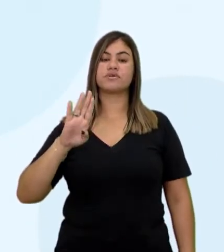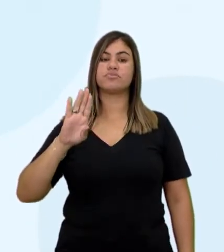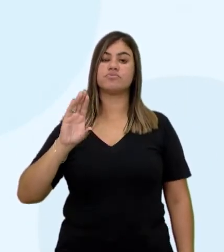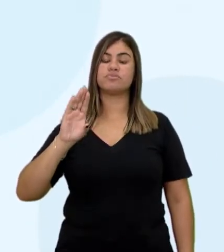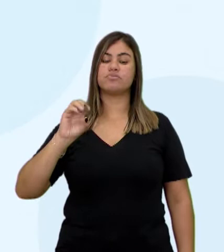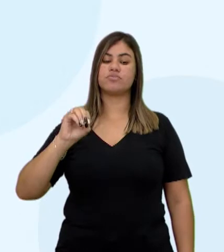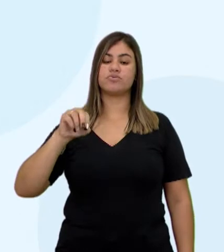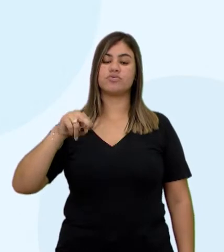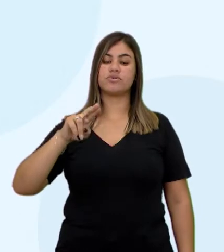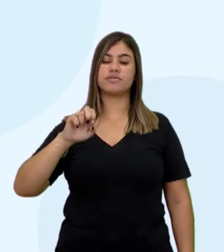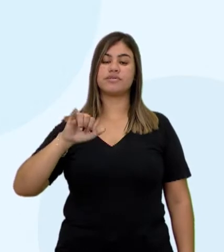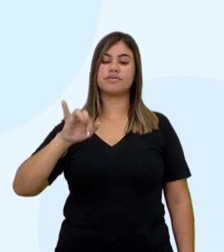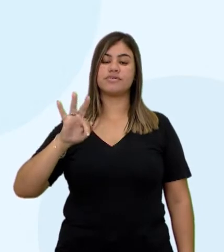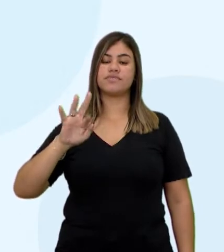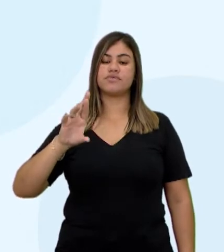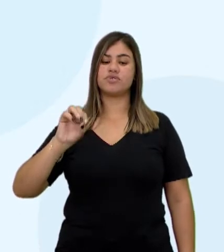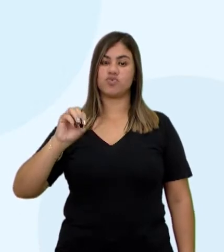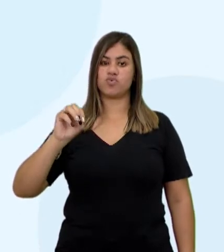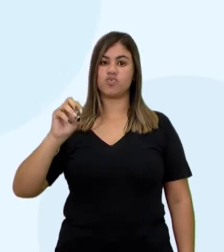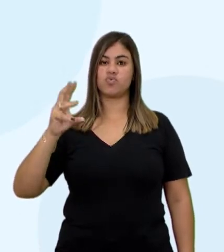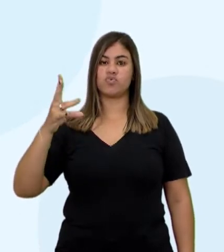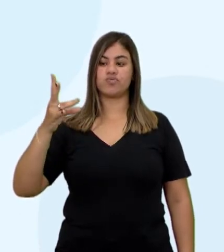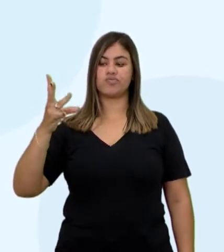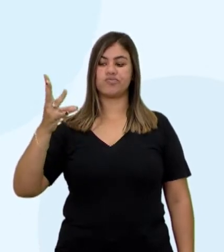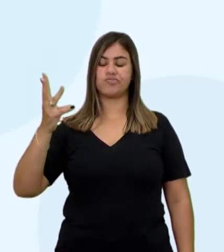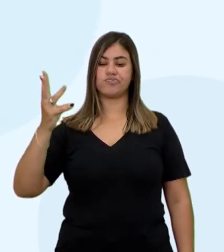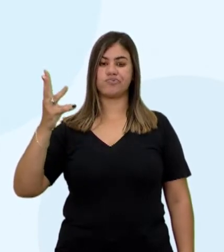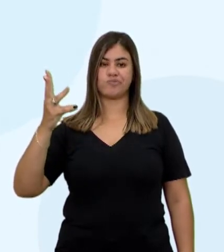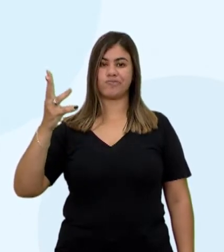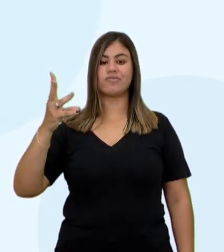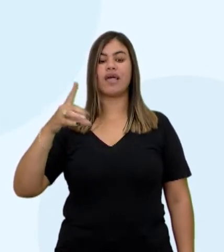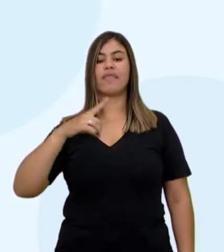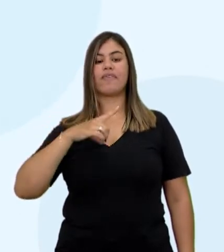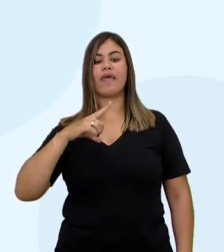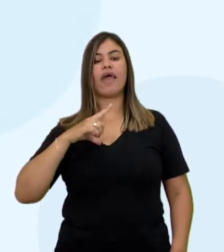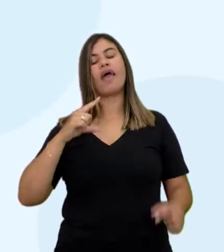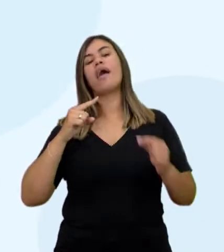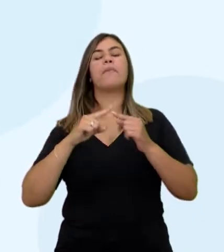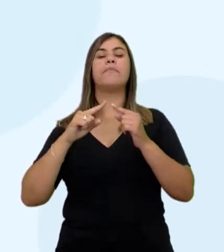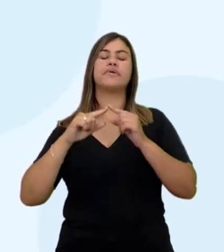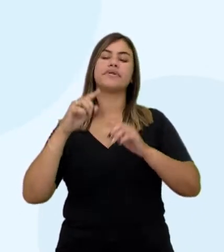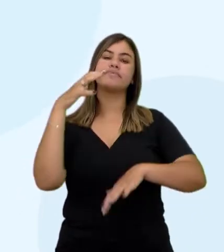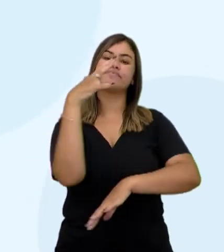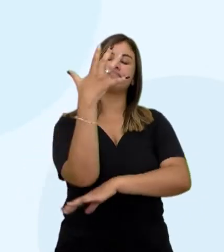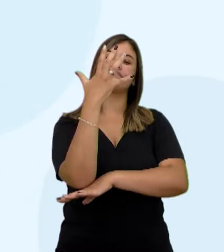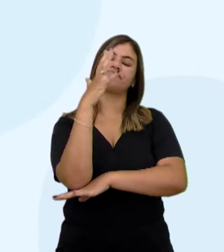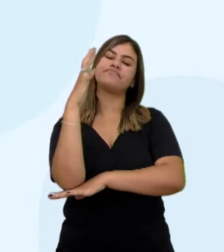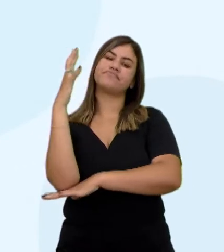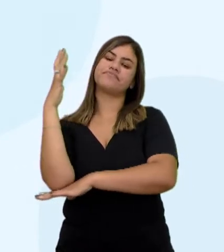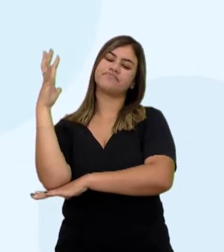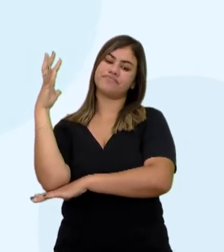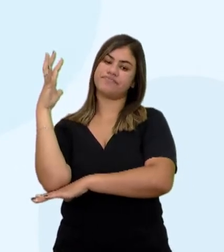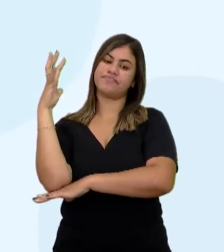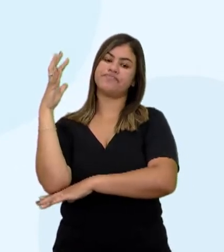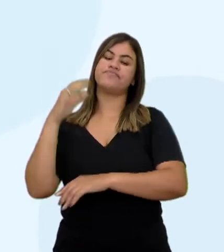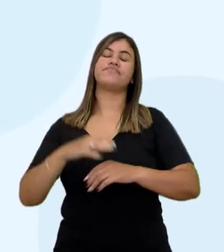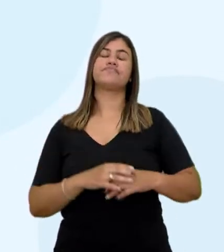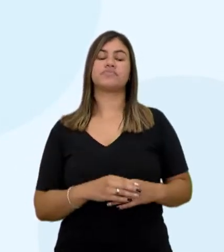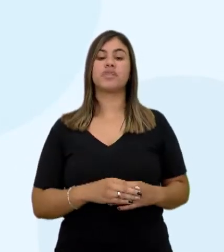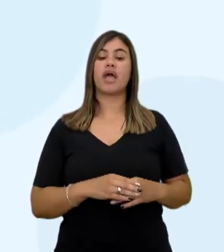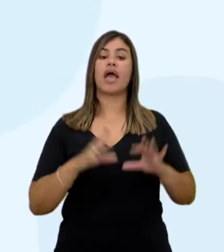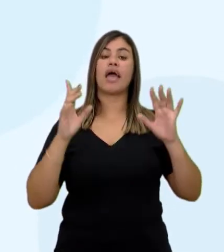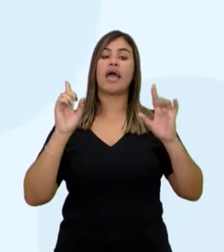pulando. Carbonífero tem muito a ver aí com carvão, né, que tem muito a ver com florestas, né? Então, surgimento aí